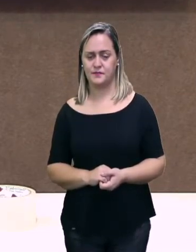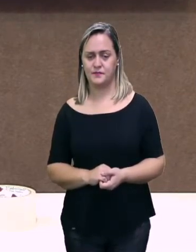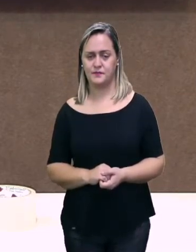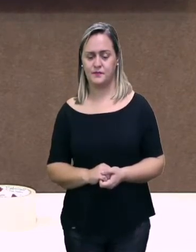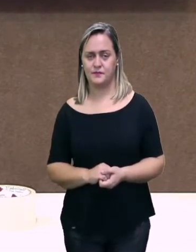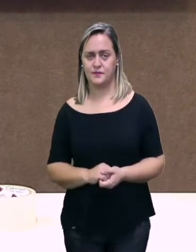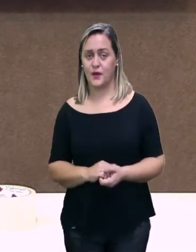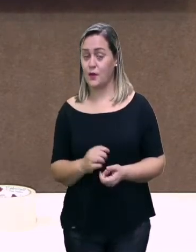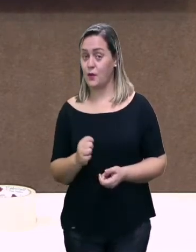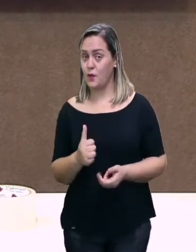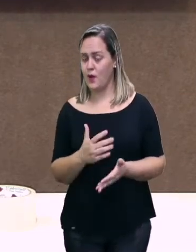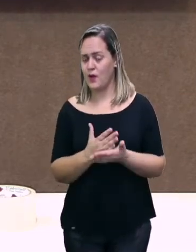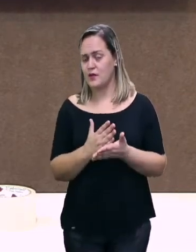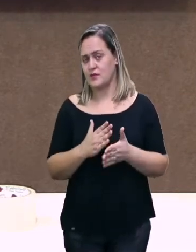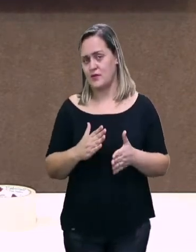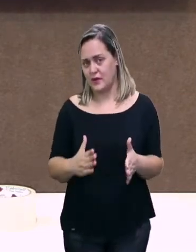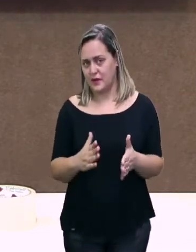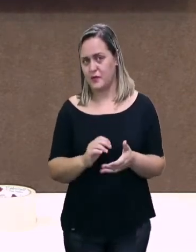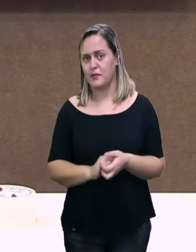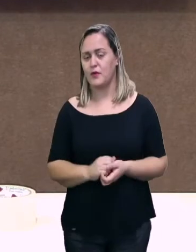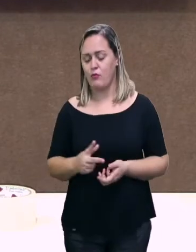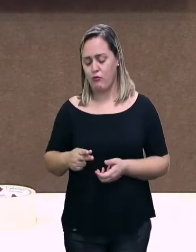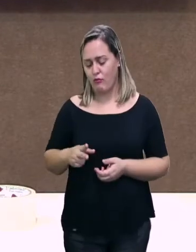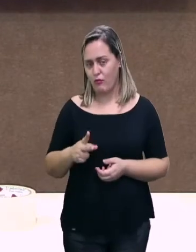Quase no final.